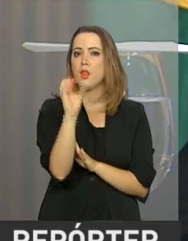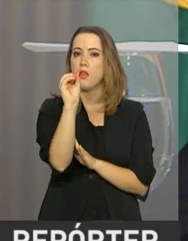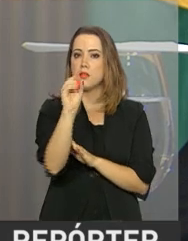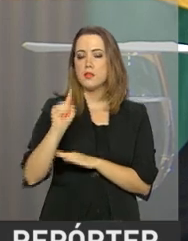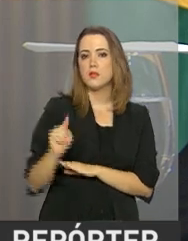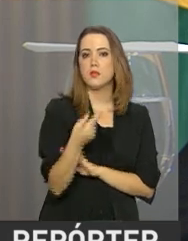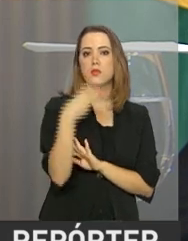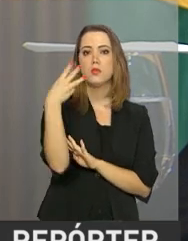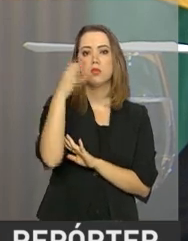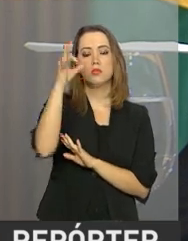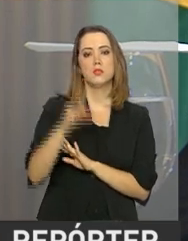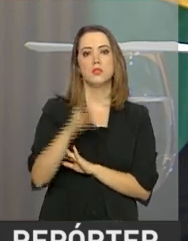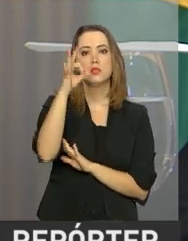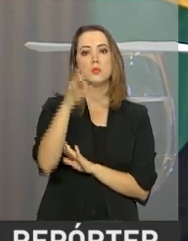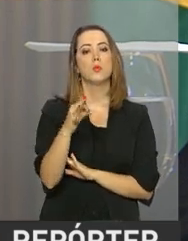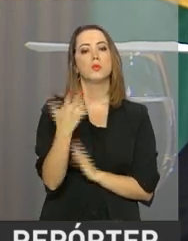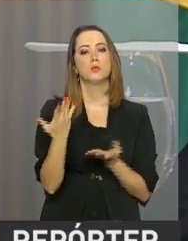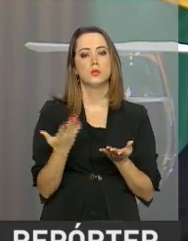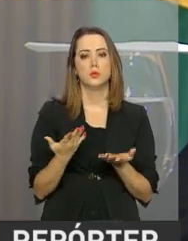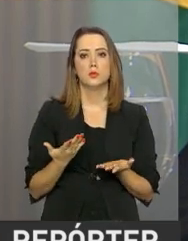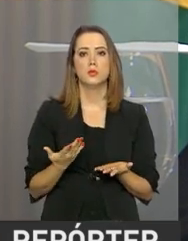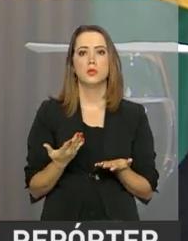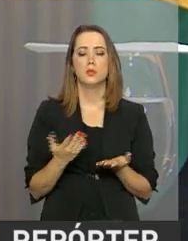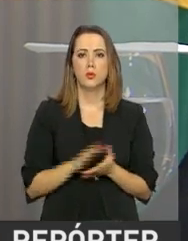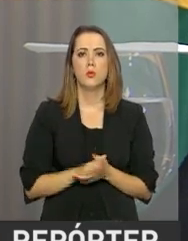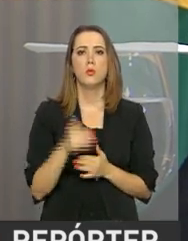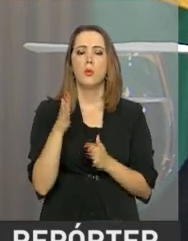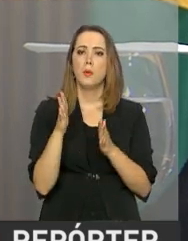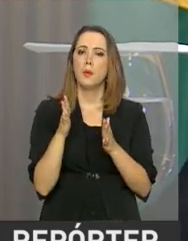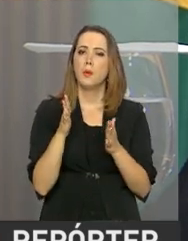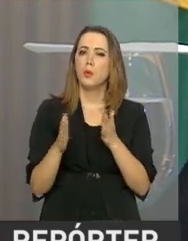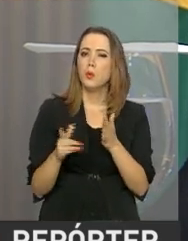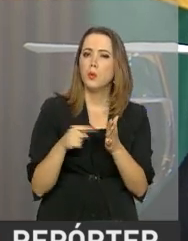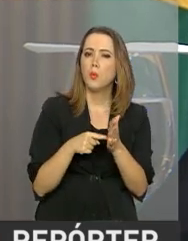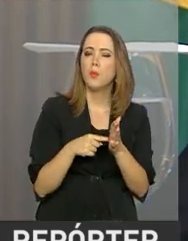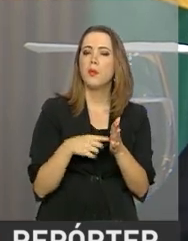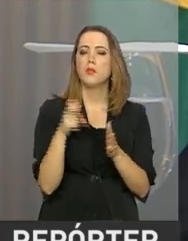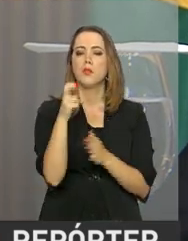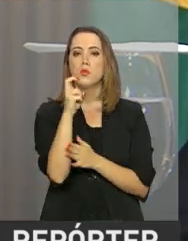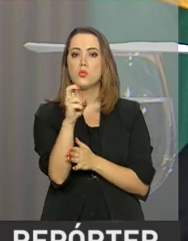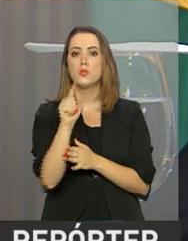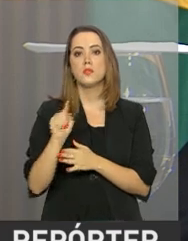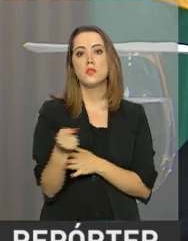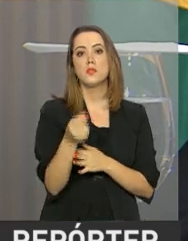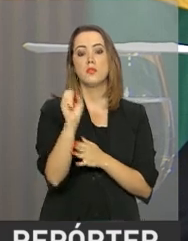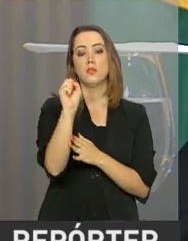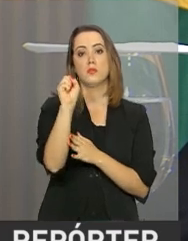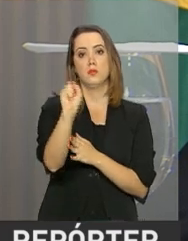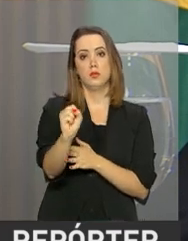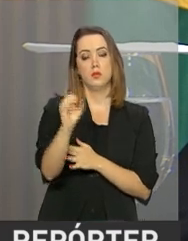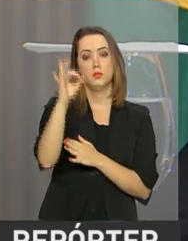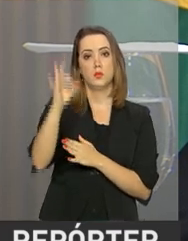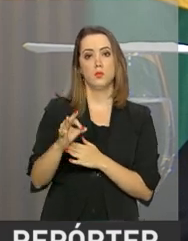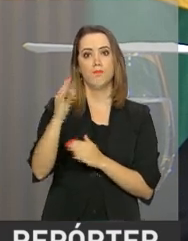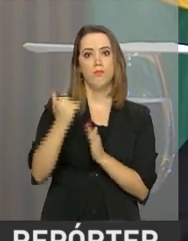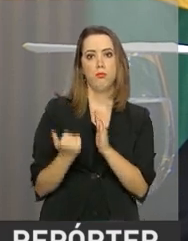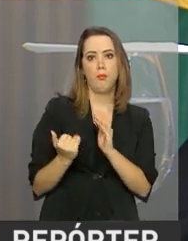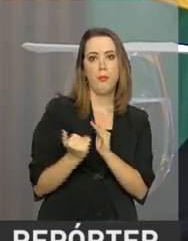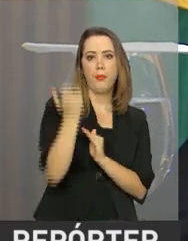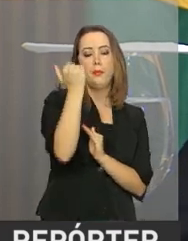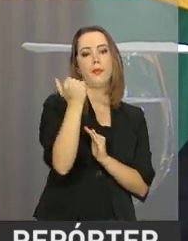03 pontos percentuais eh no período e de 5.8% do ano acima da